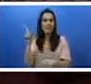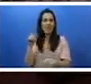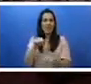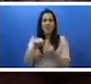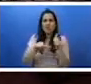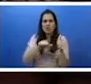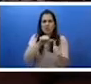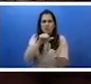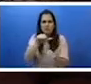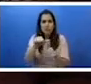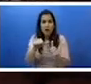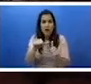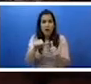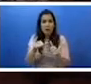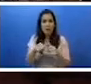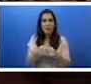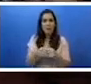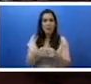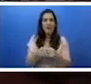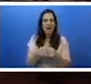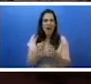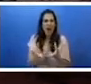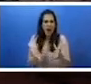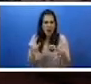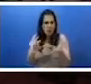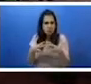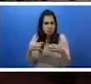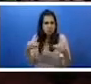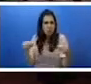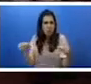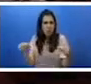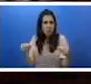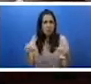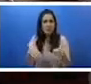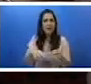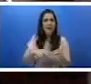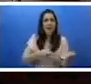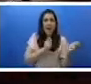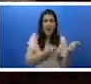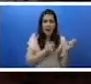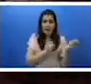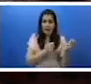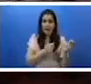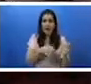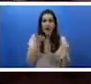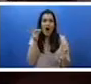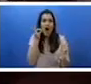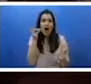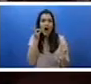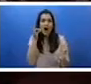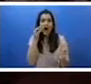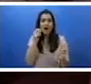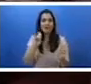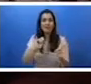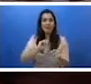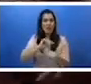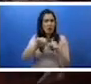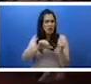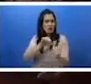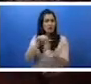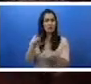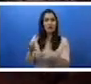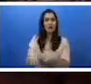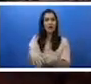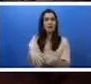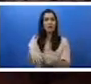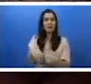numa carruagem, os ratinhos em cavalos. O outro ratinho, ele vira um chofer, né?